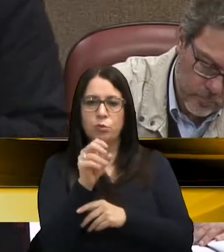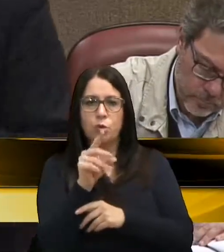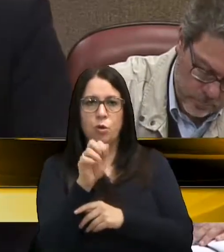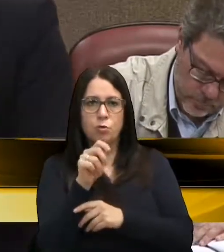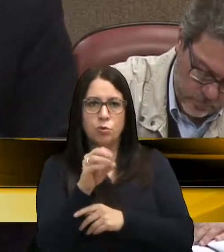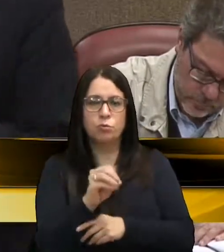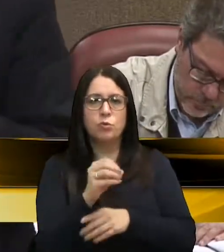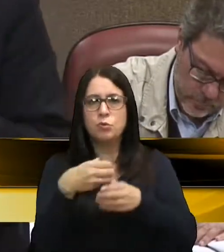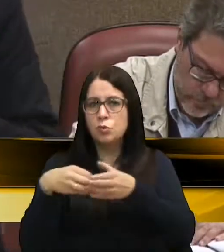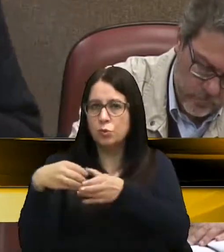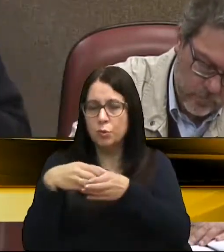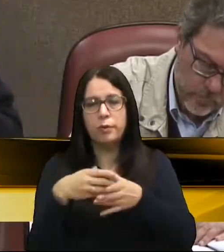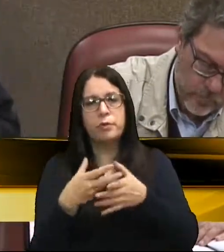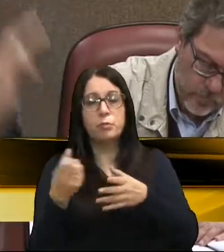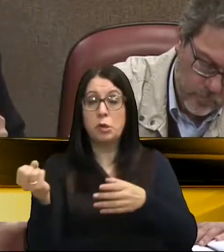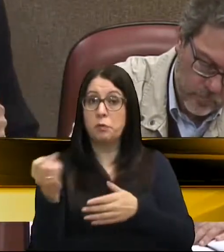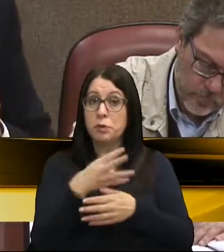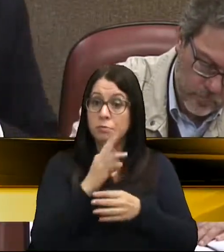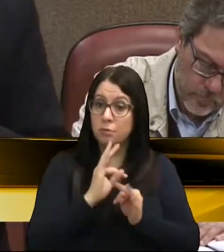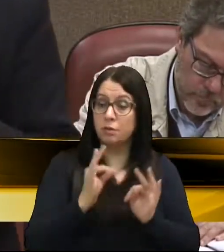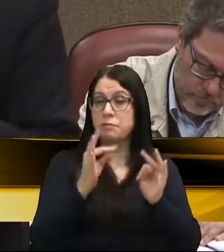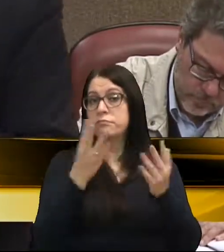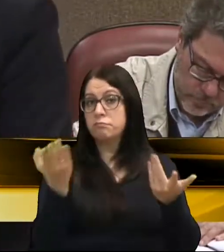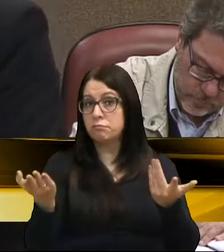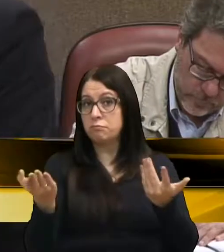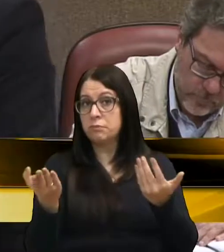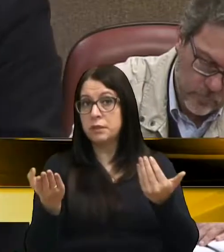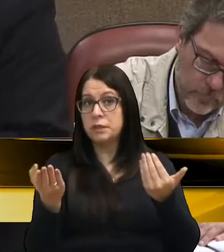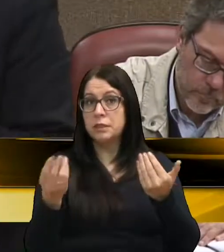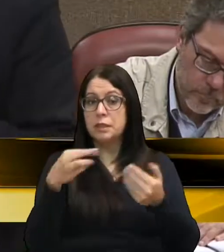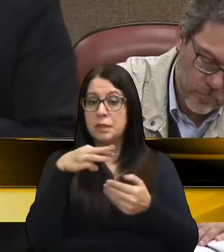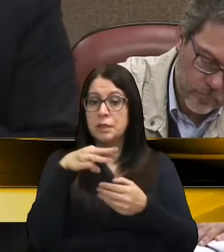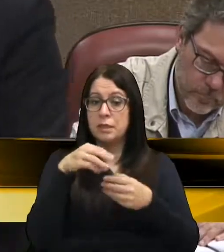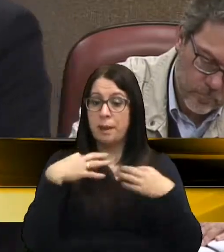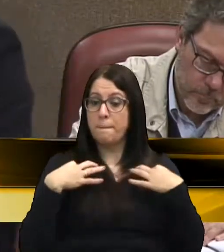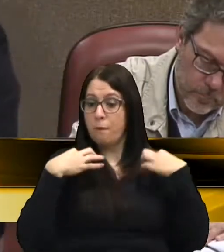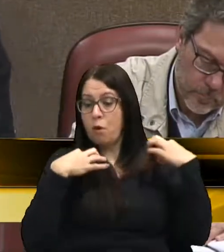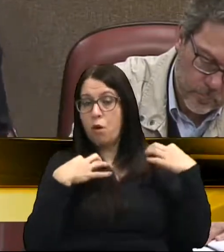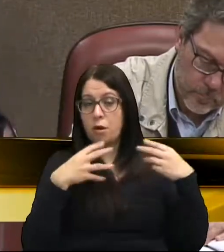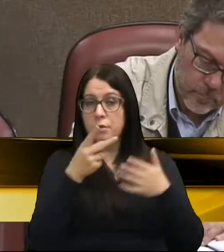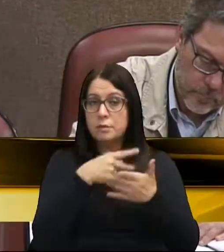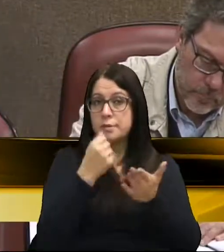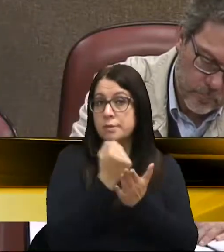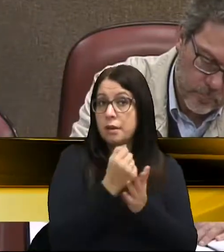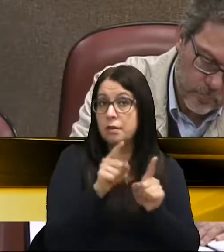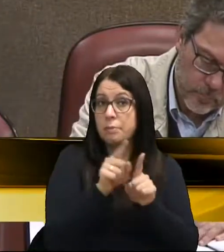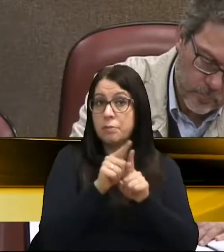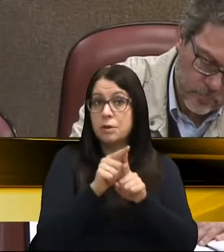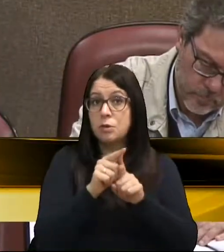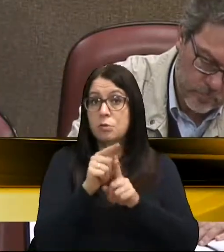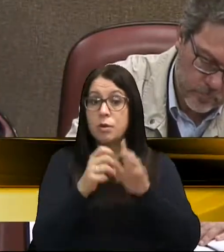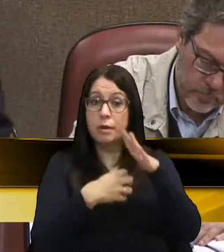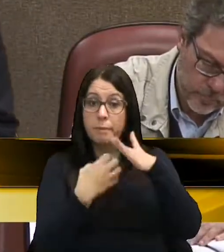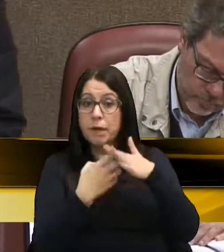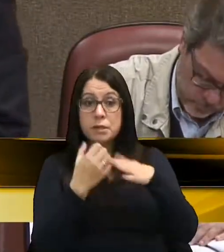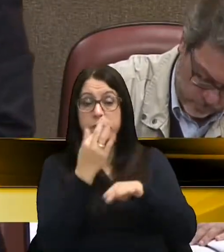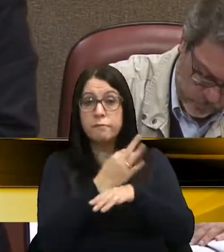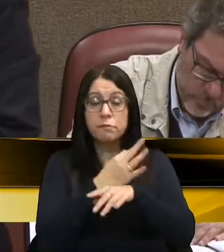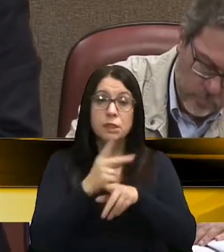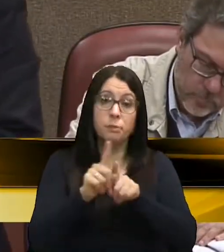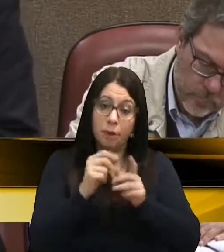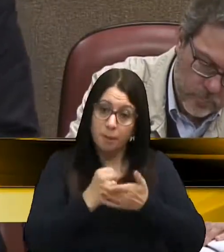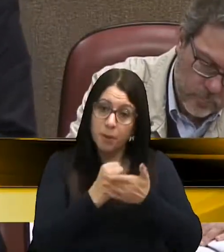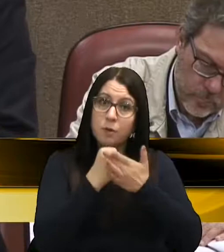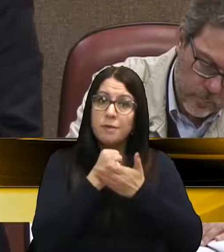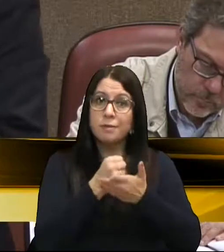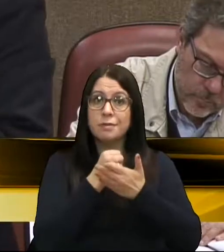do turismo, da inovação e tecnologia, da moda e do design, ou até mesmo da indústria metal-mecânica, que precisa ser sempre apoiada,